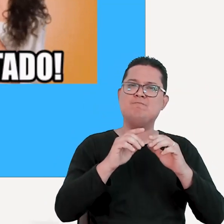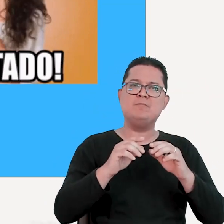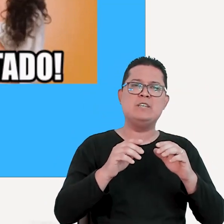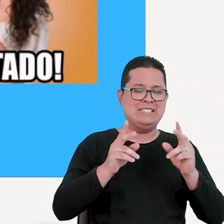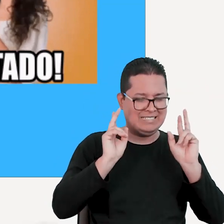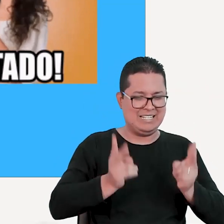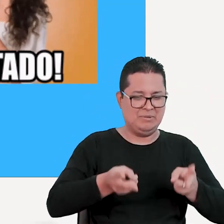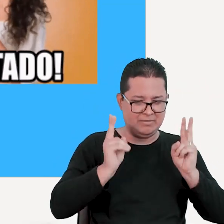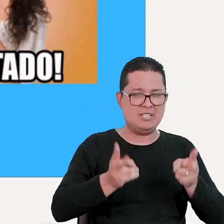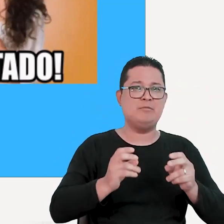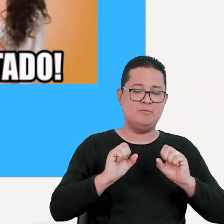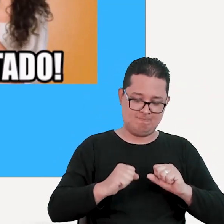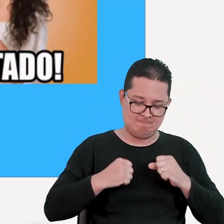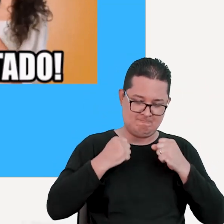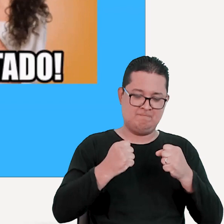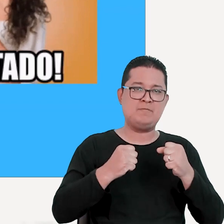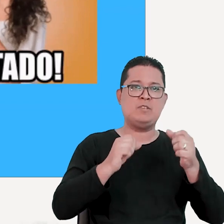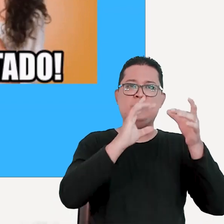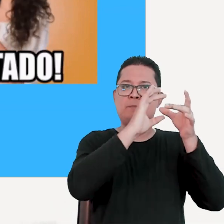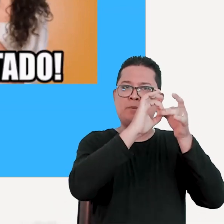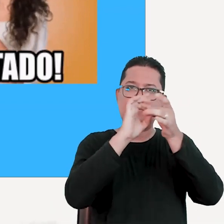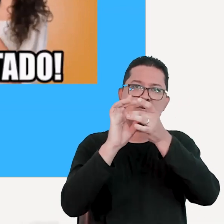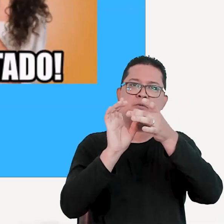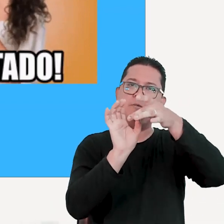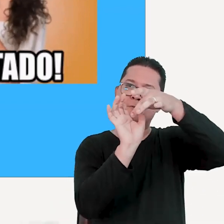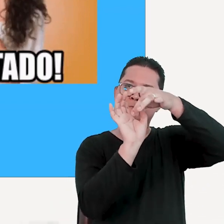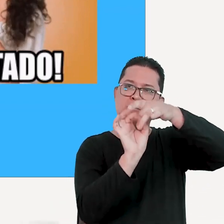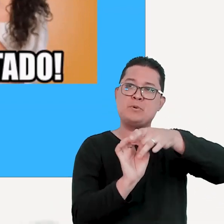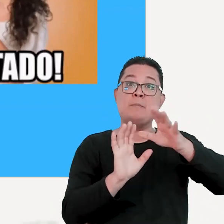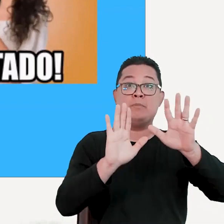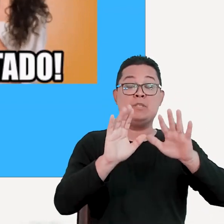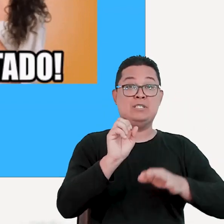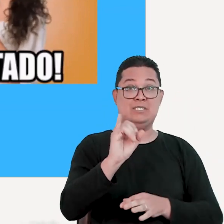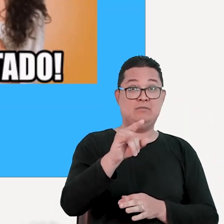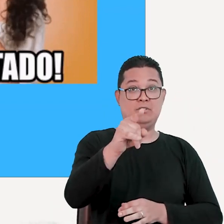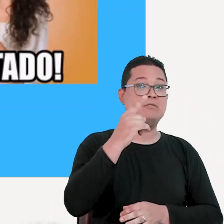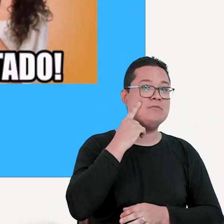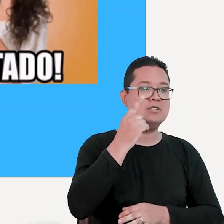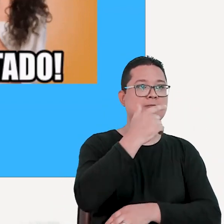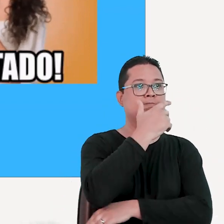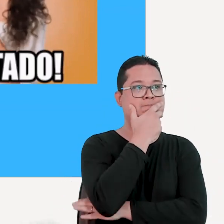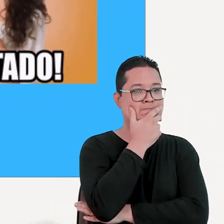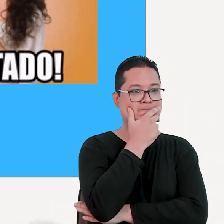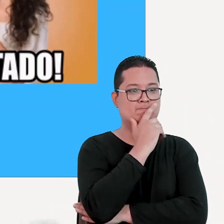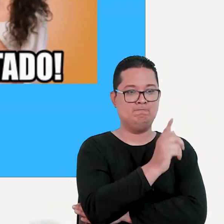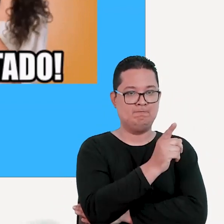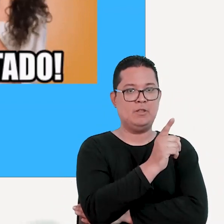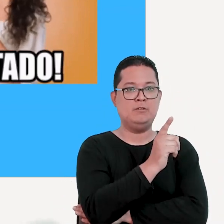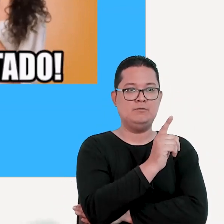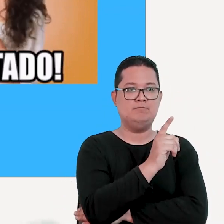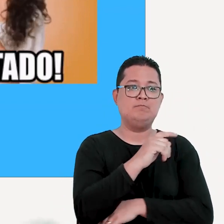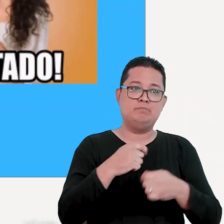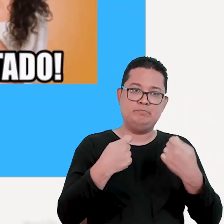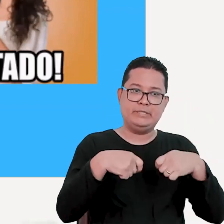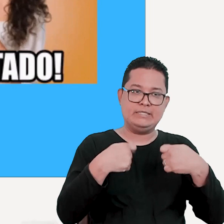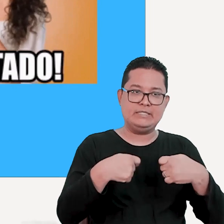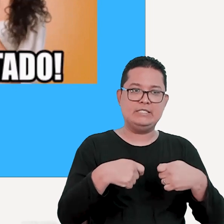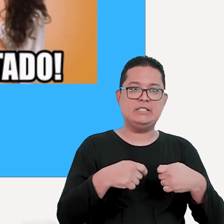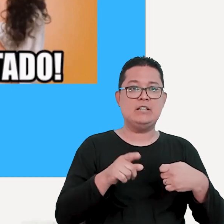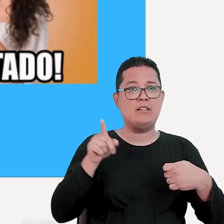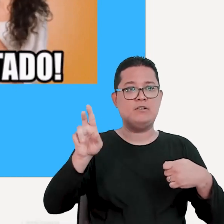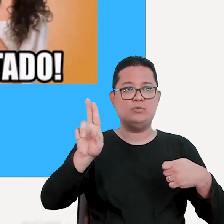No entanto, se você identificar que é necessário, se você vê que aquele momento pede, ou que a sua pessoa